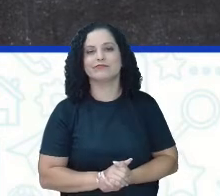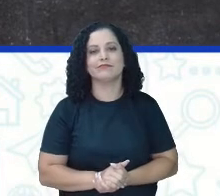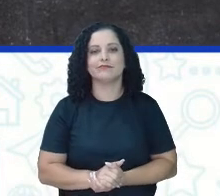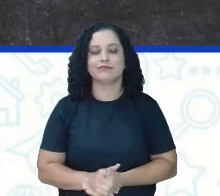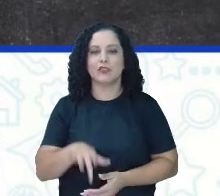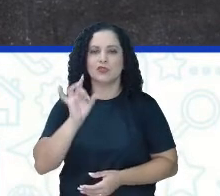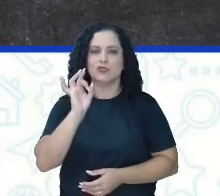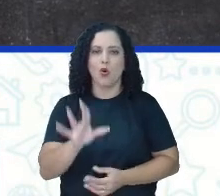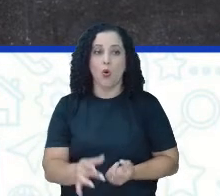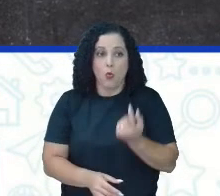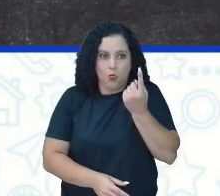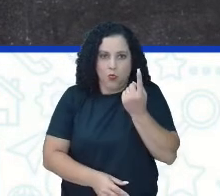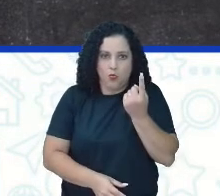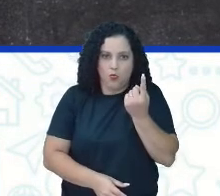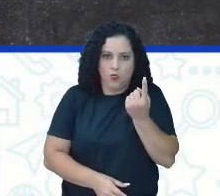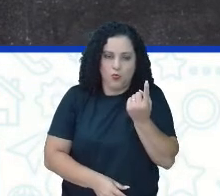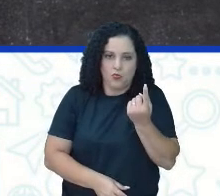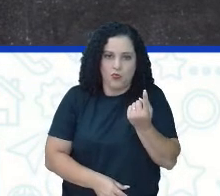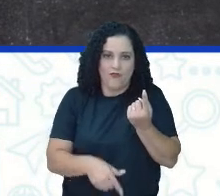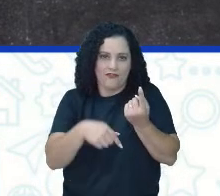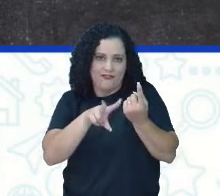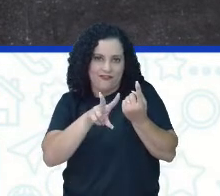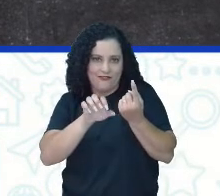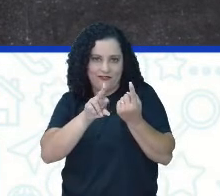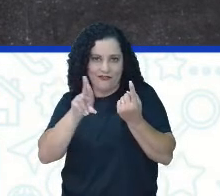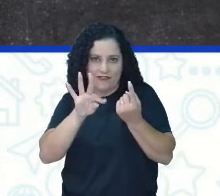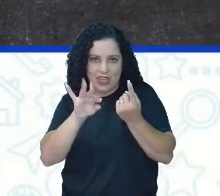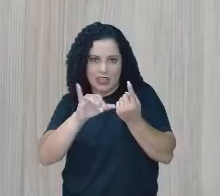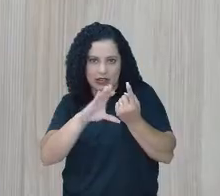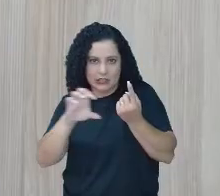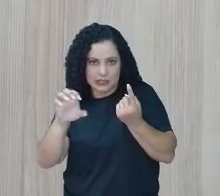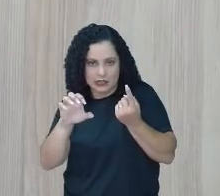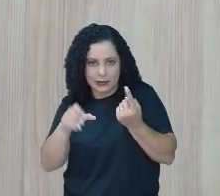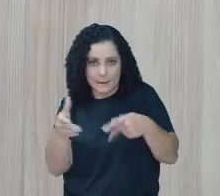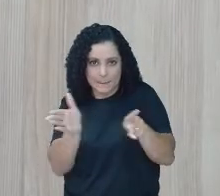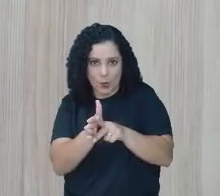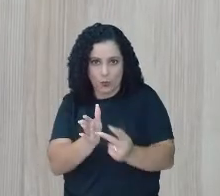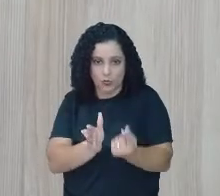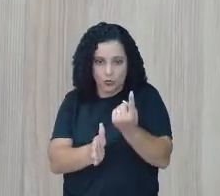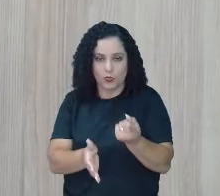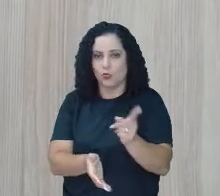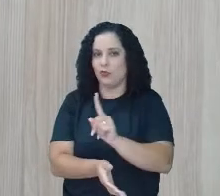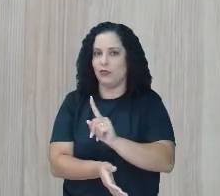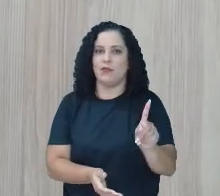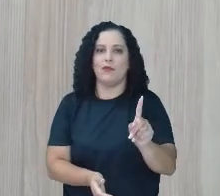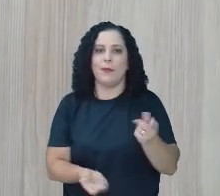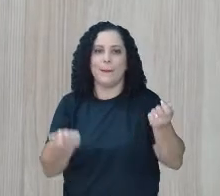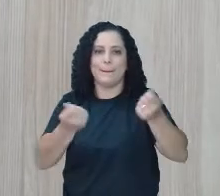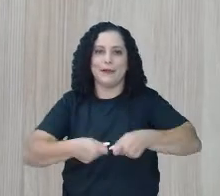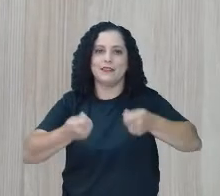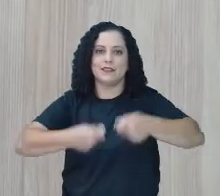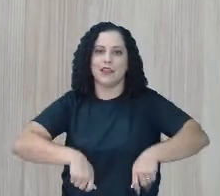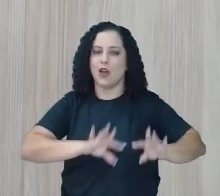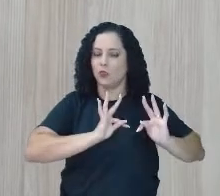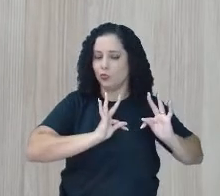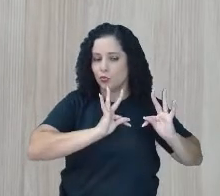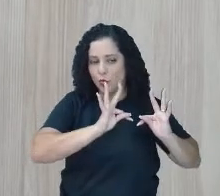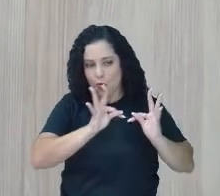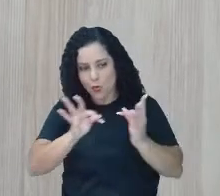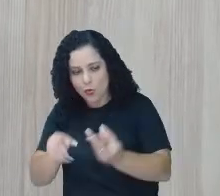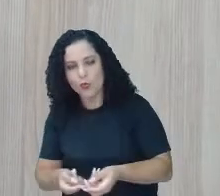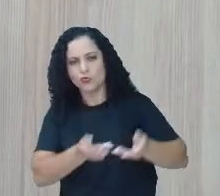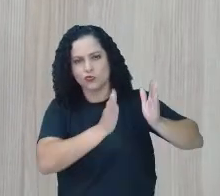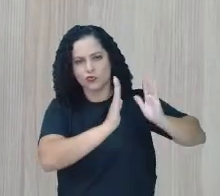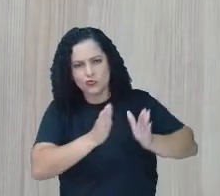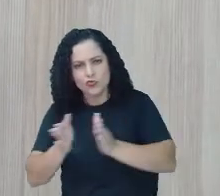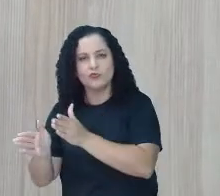apenas pegar de um vértice e traçar todas as diagonais de um vértice só. A gente precisa fazer isso com todos os